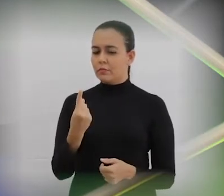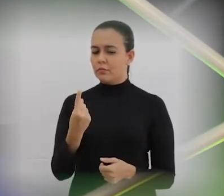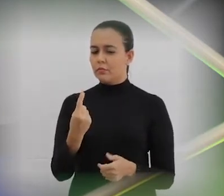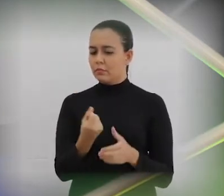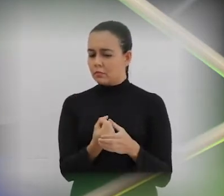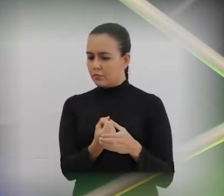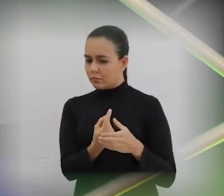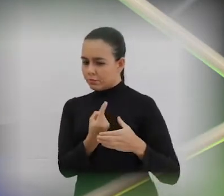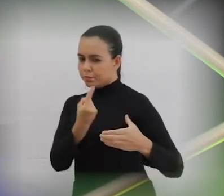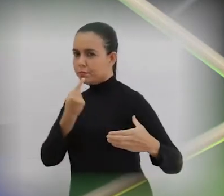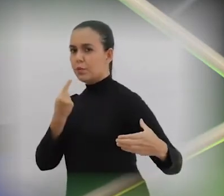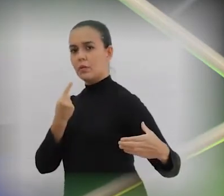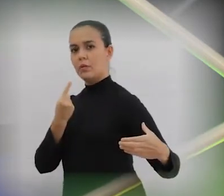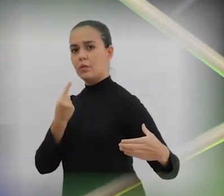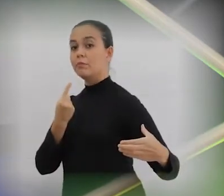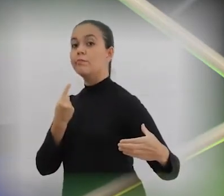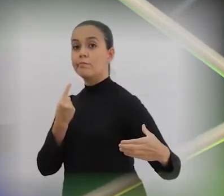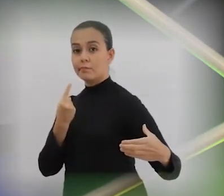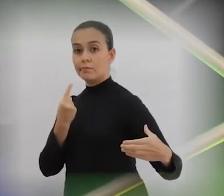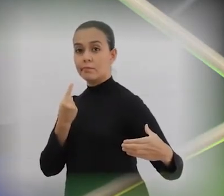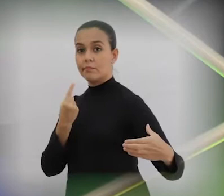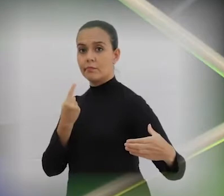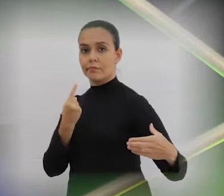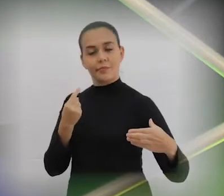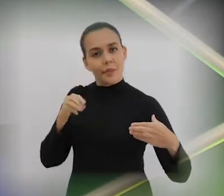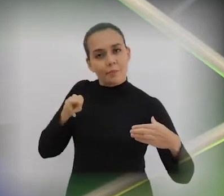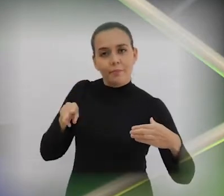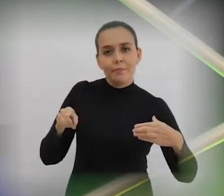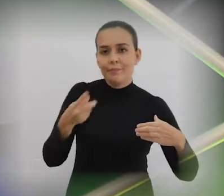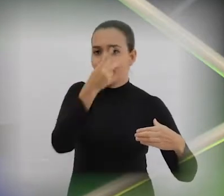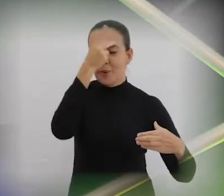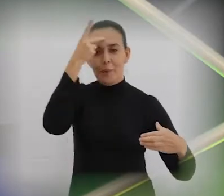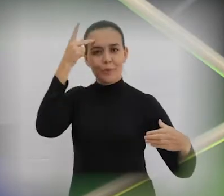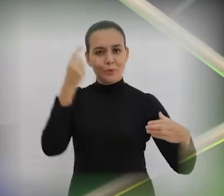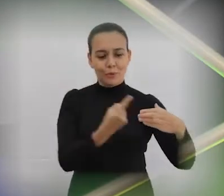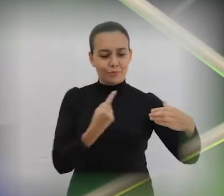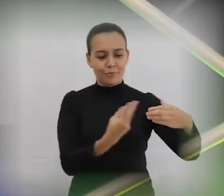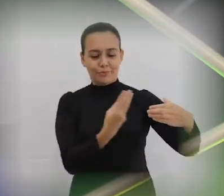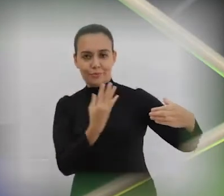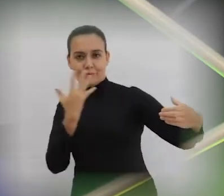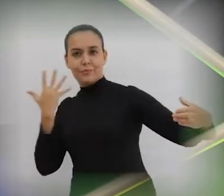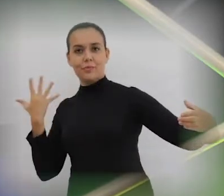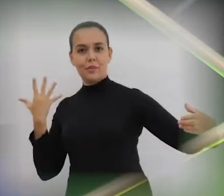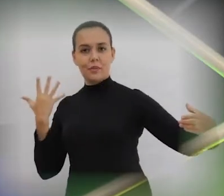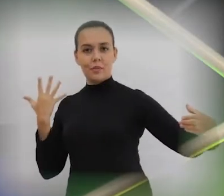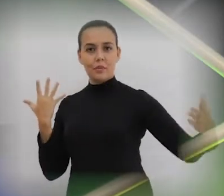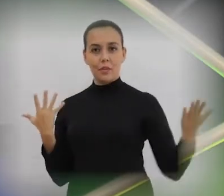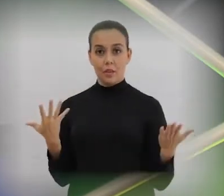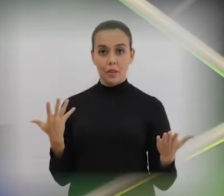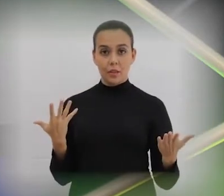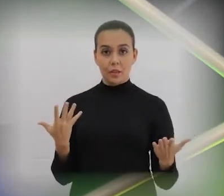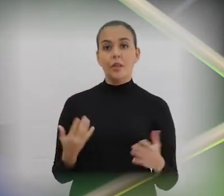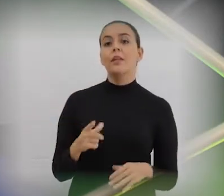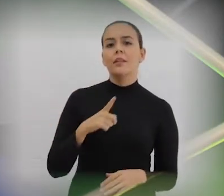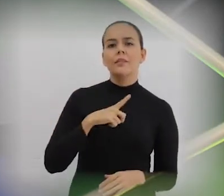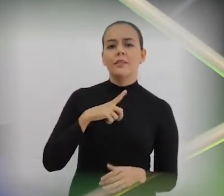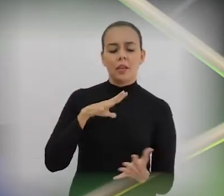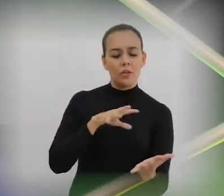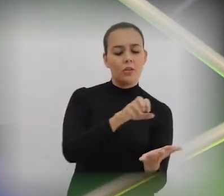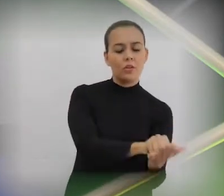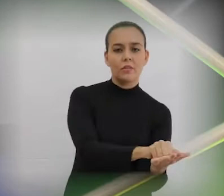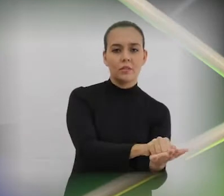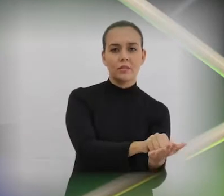e colocaram numa situação de exclusão milhões de pessoas. Contaram uma notícia falsa da colonização,